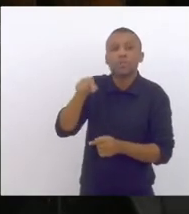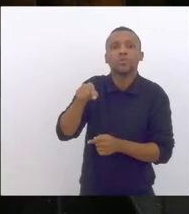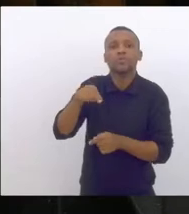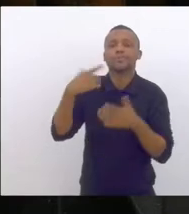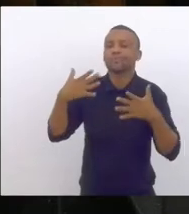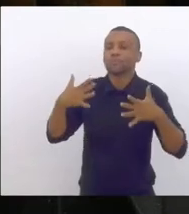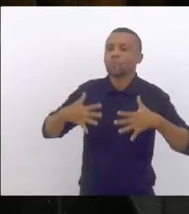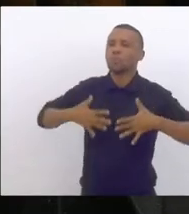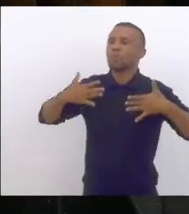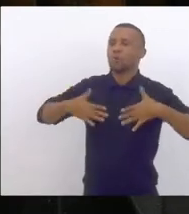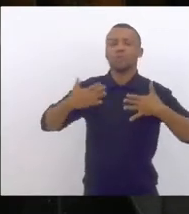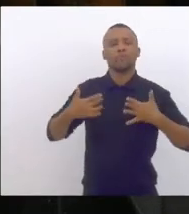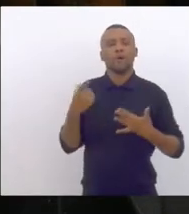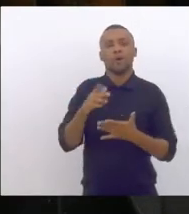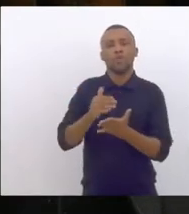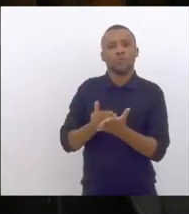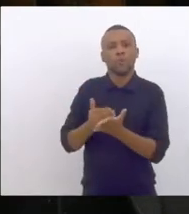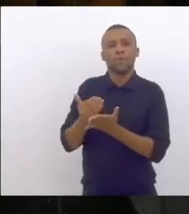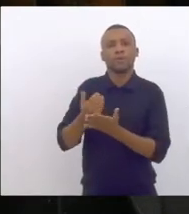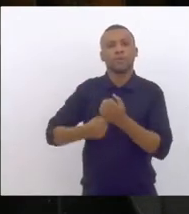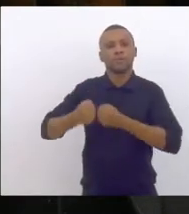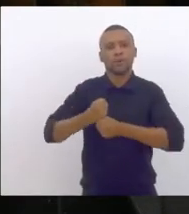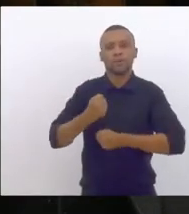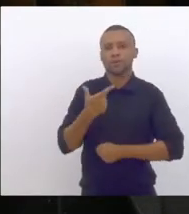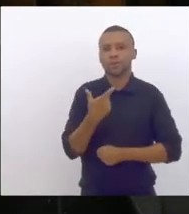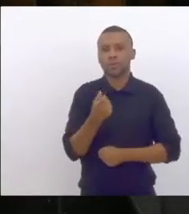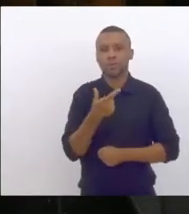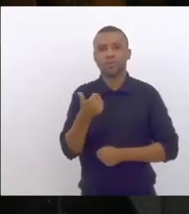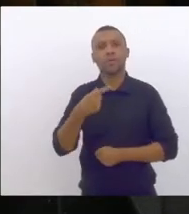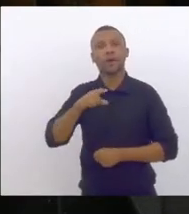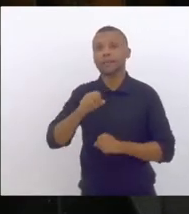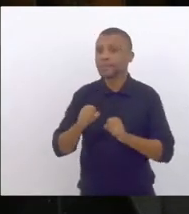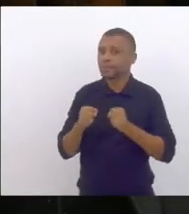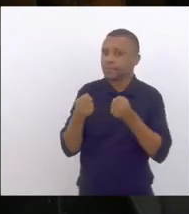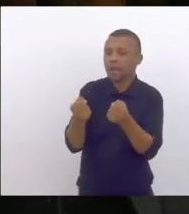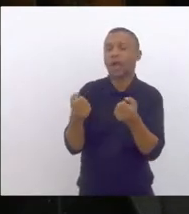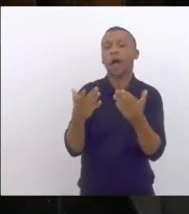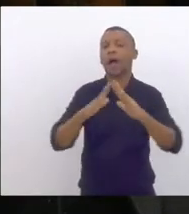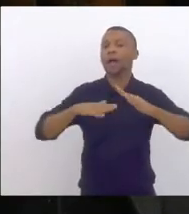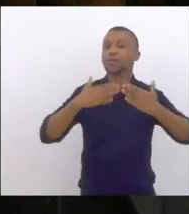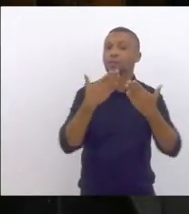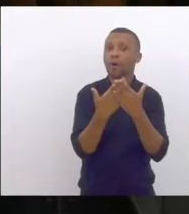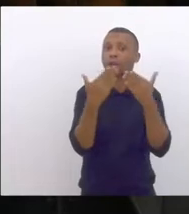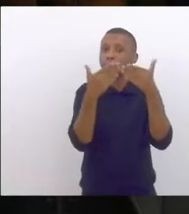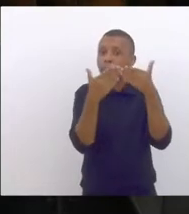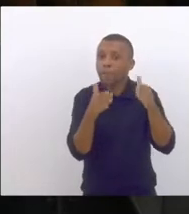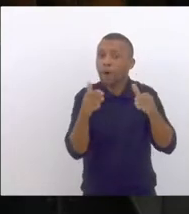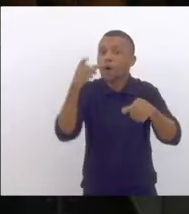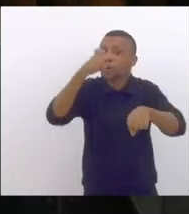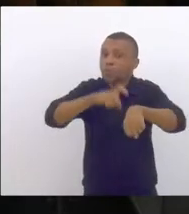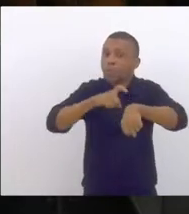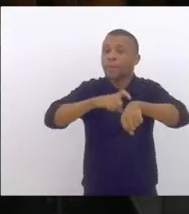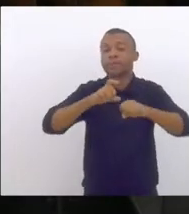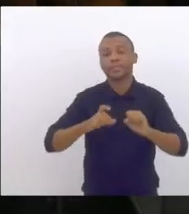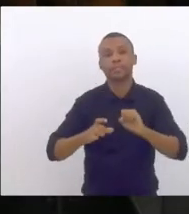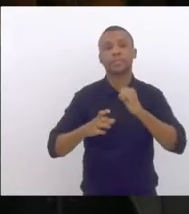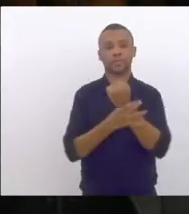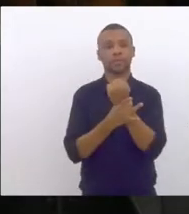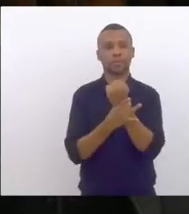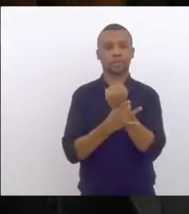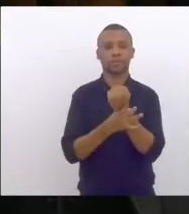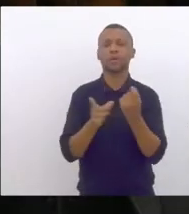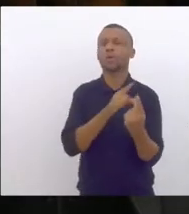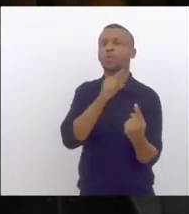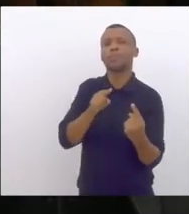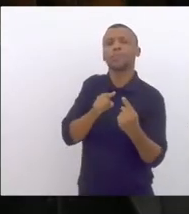nos motivou no começo de 2021 a defender a abertura das escolas insegurança para que